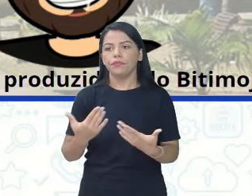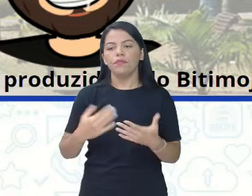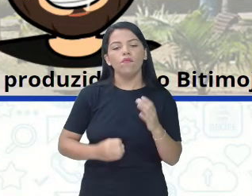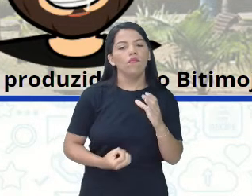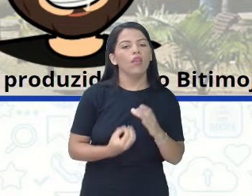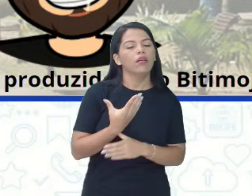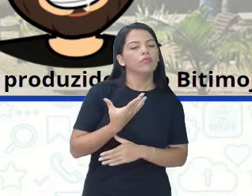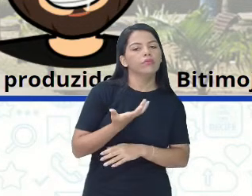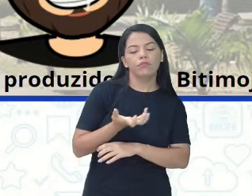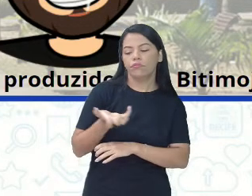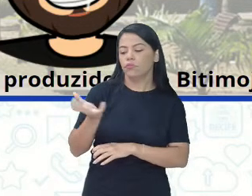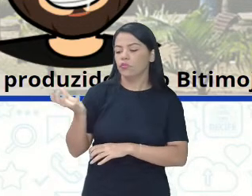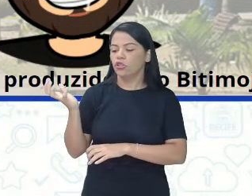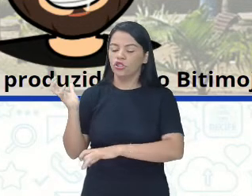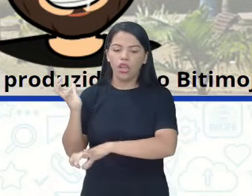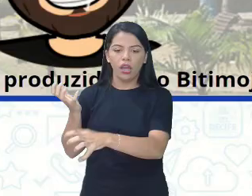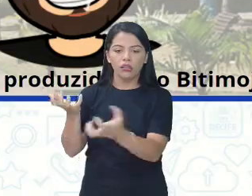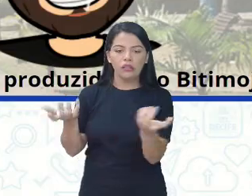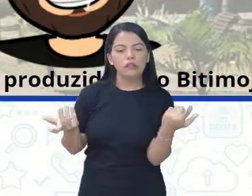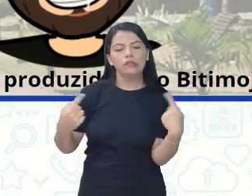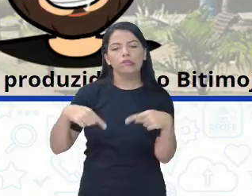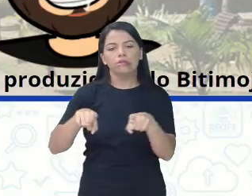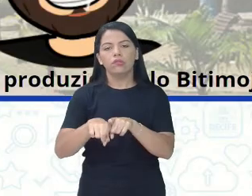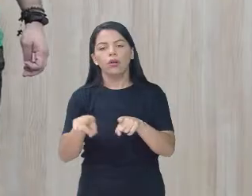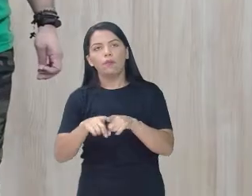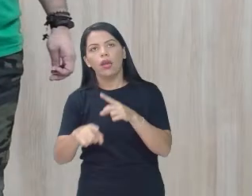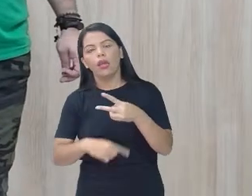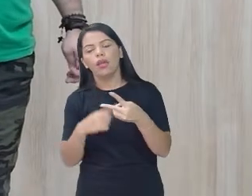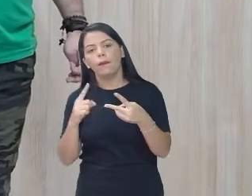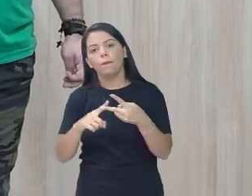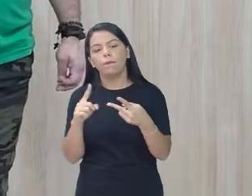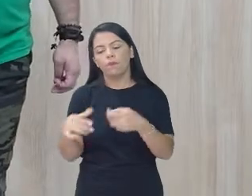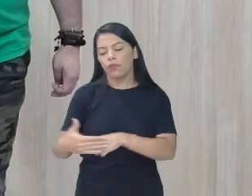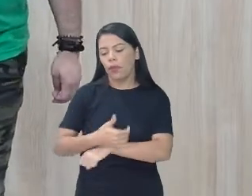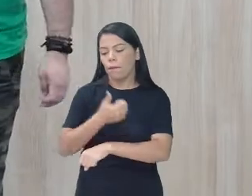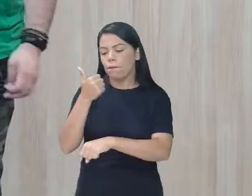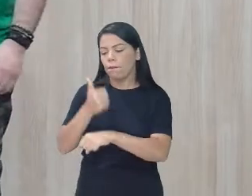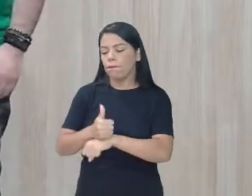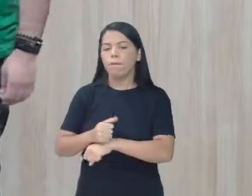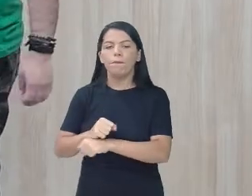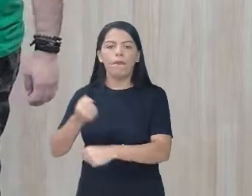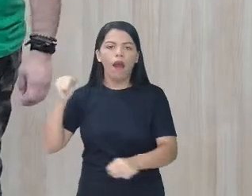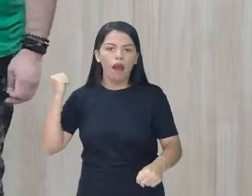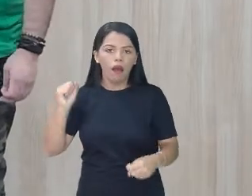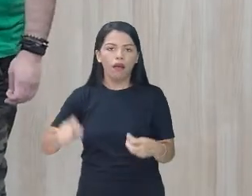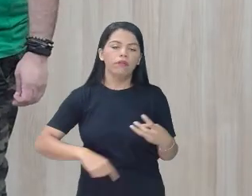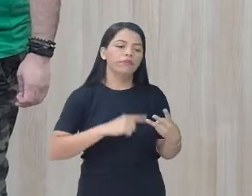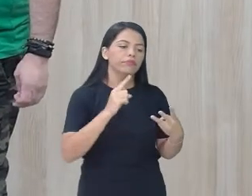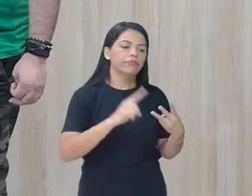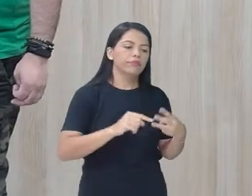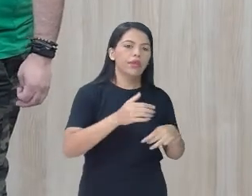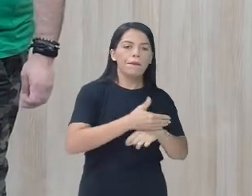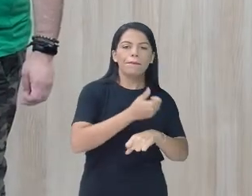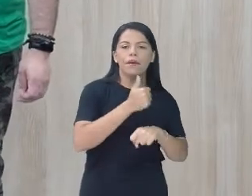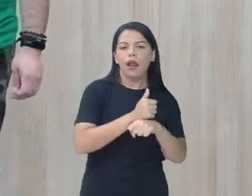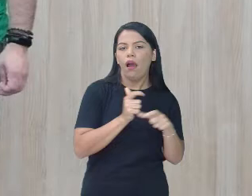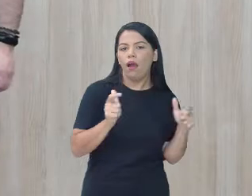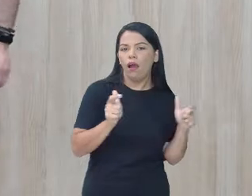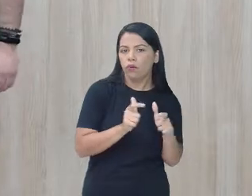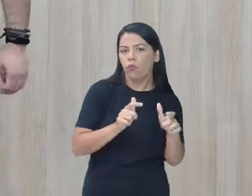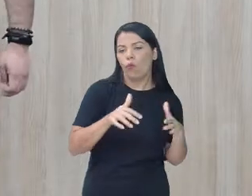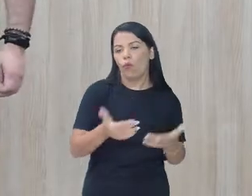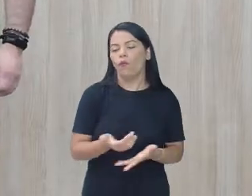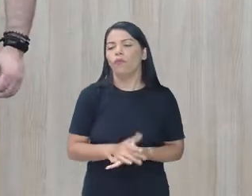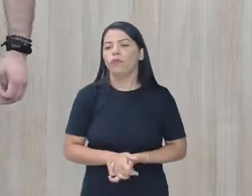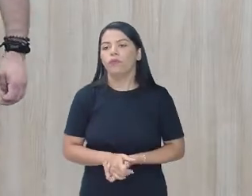e parques? Sim, né, eles trabalham também com essas projeções aí, né? Então,